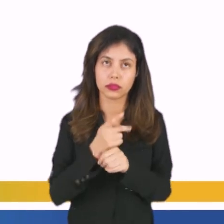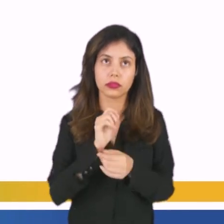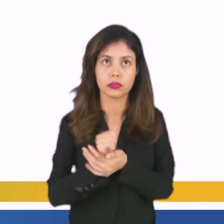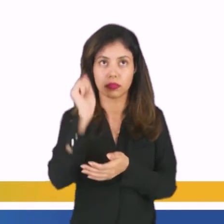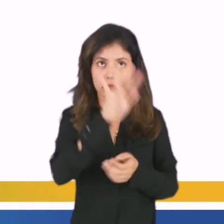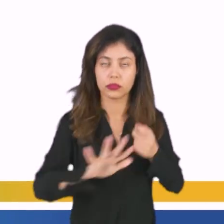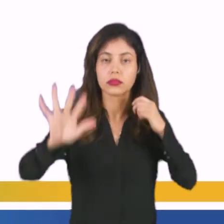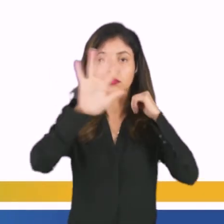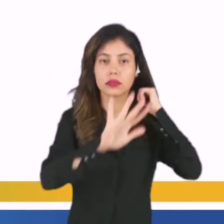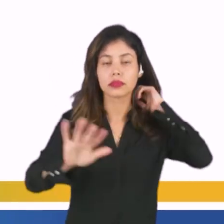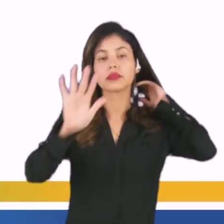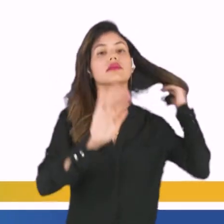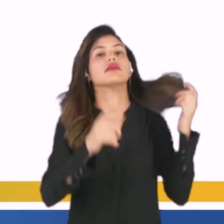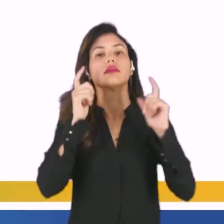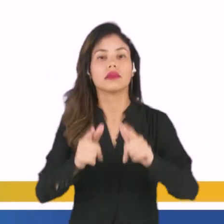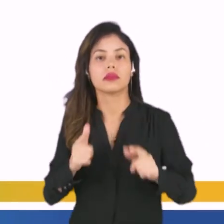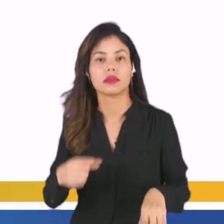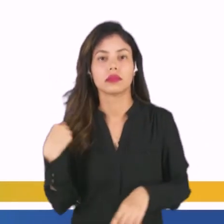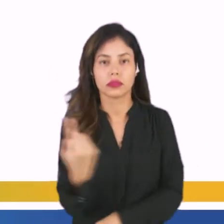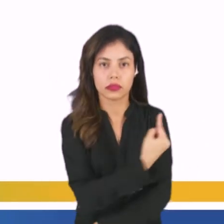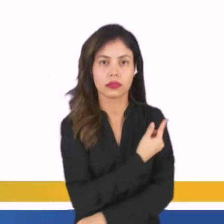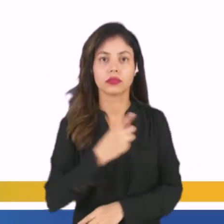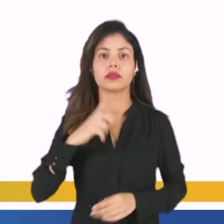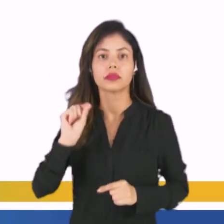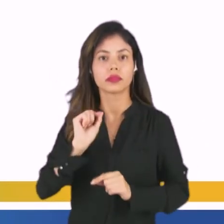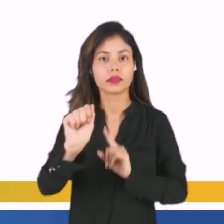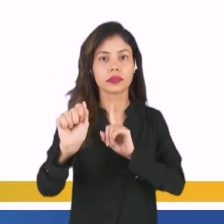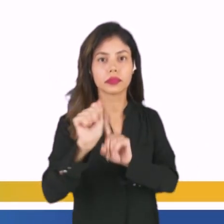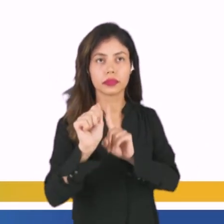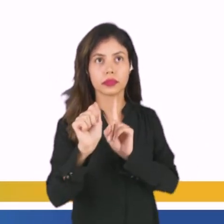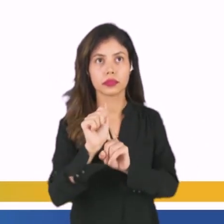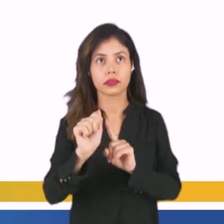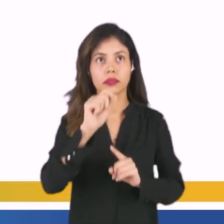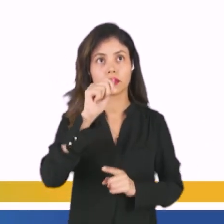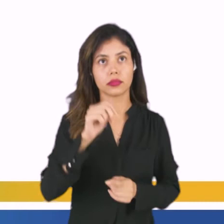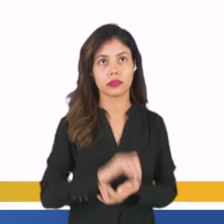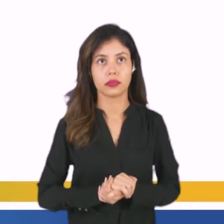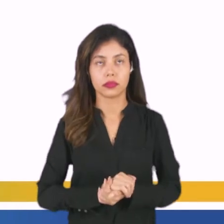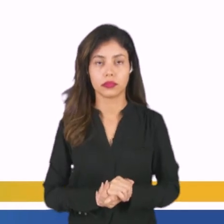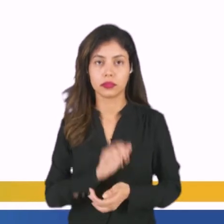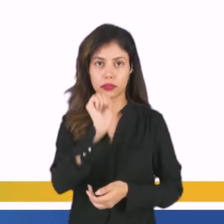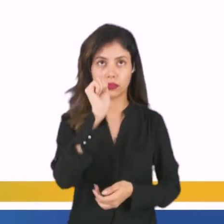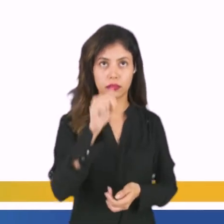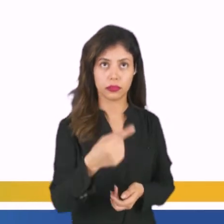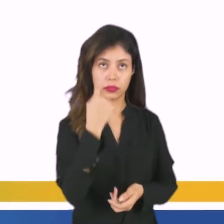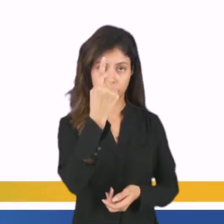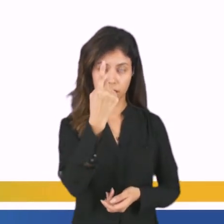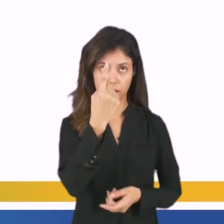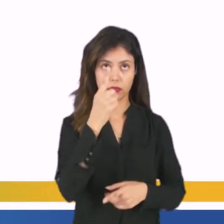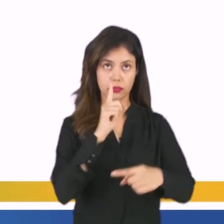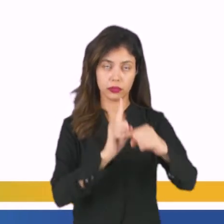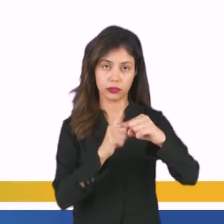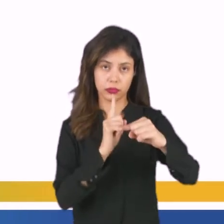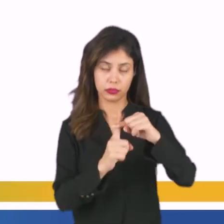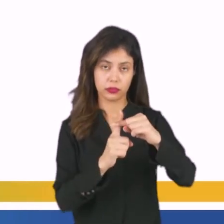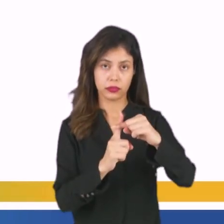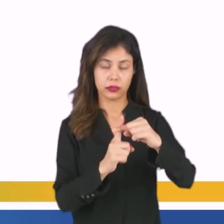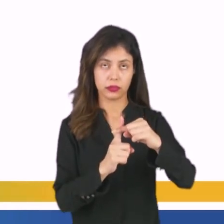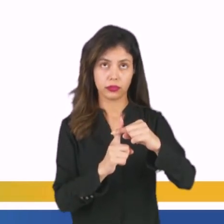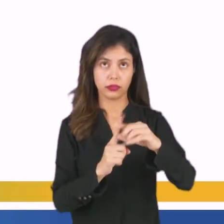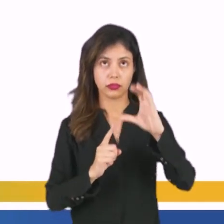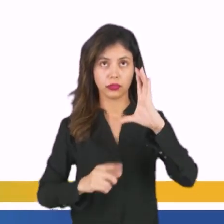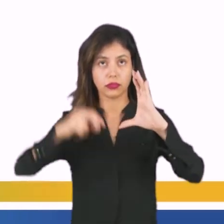a generalização, onde nós temos que o enésimo é igual ao A1, que é o meu primeiro